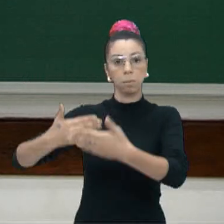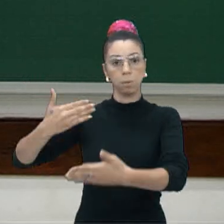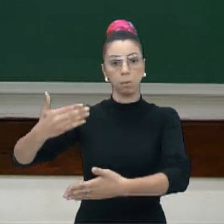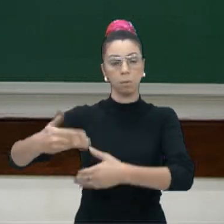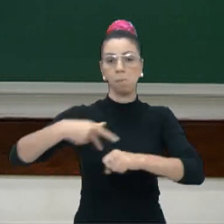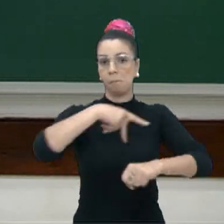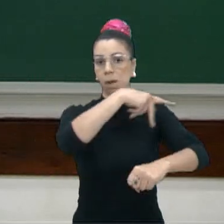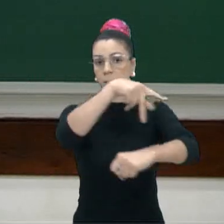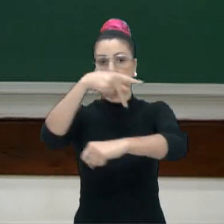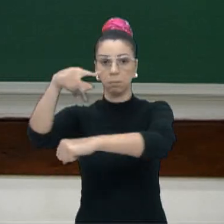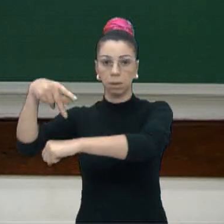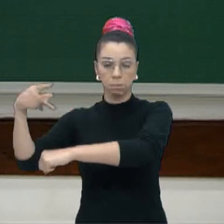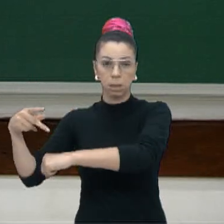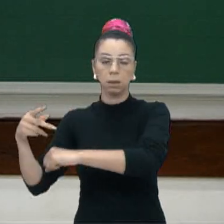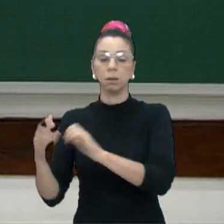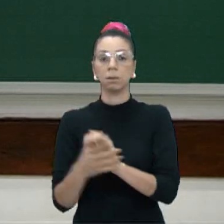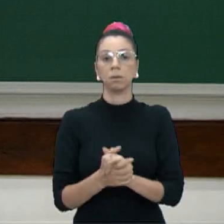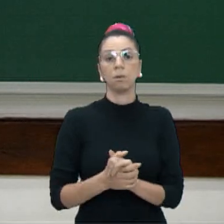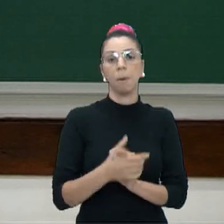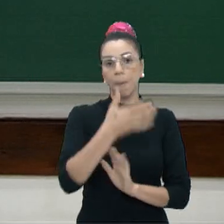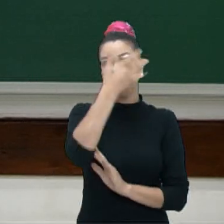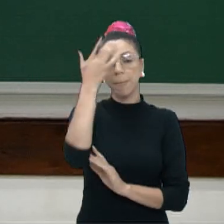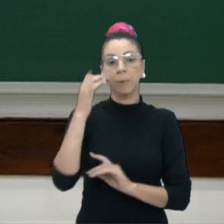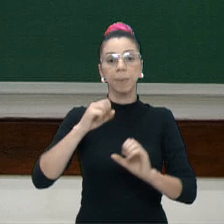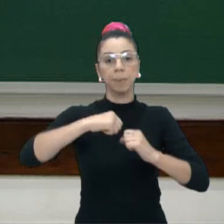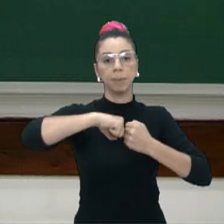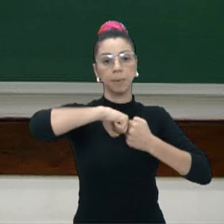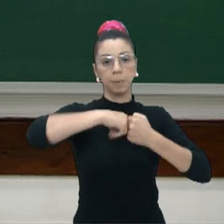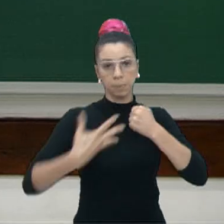qualquer sociedade democrática.